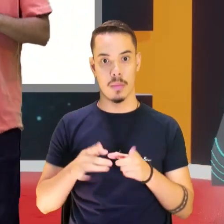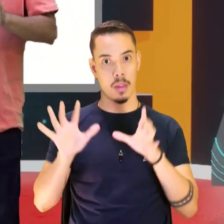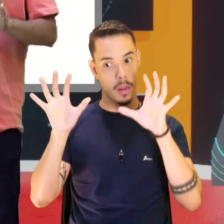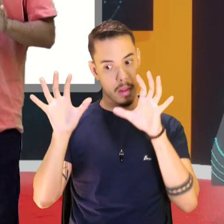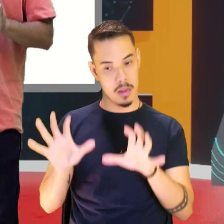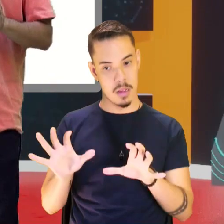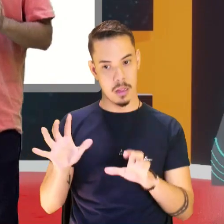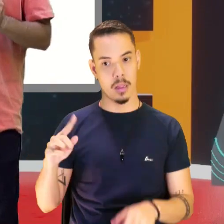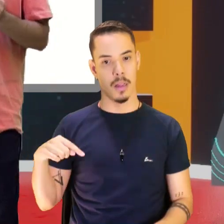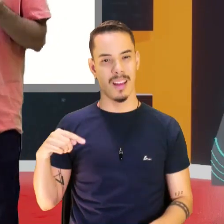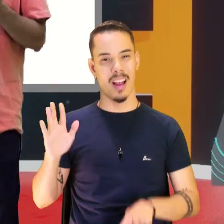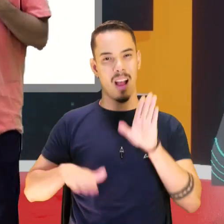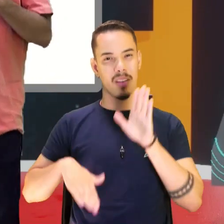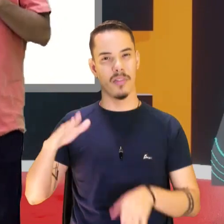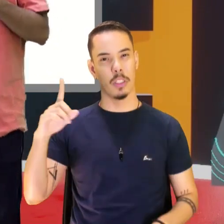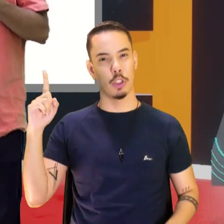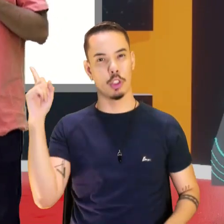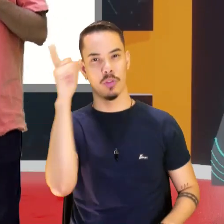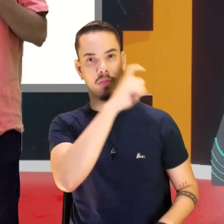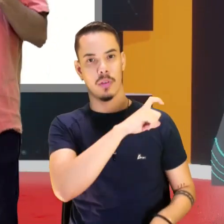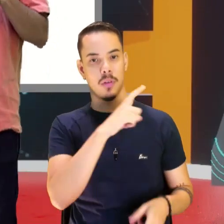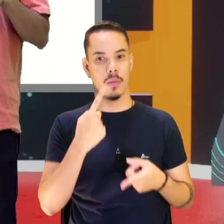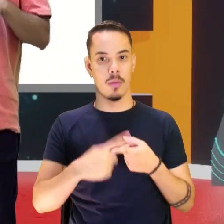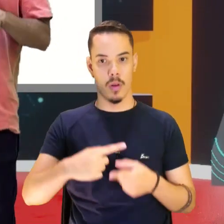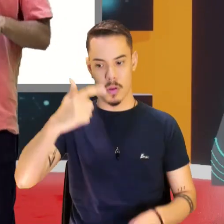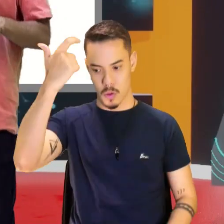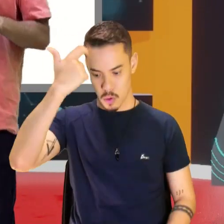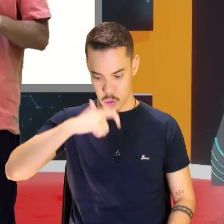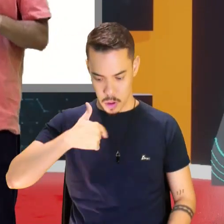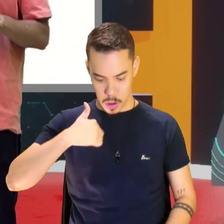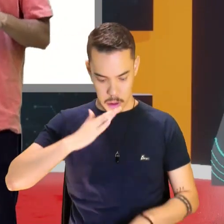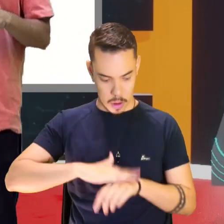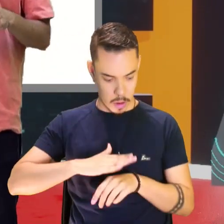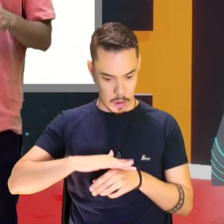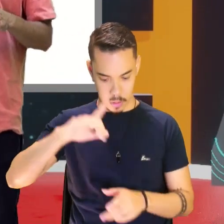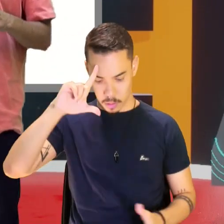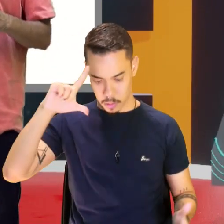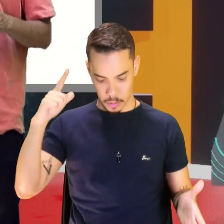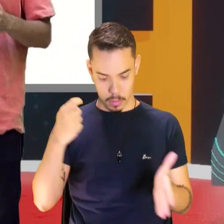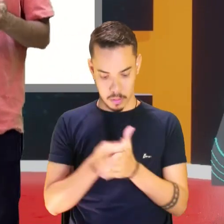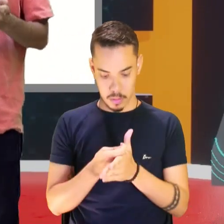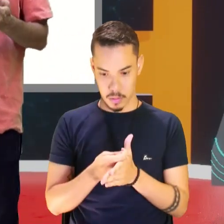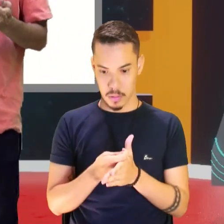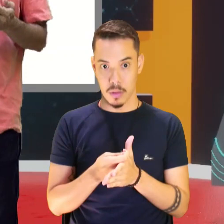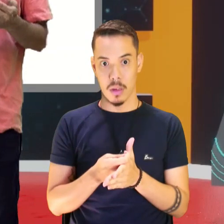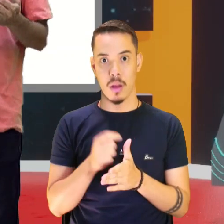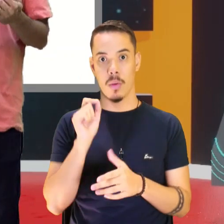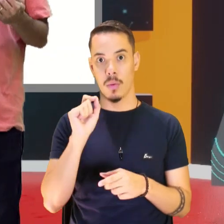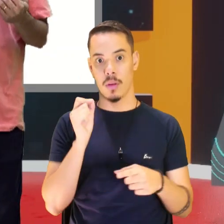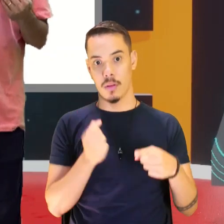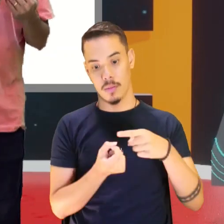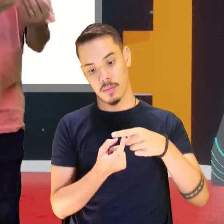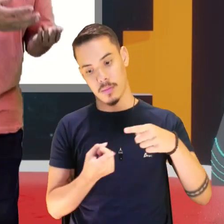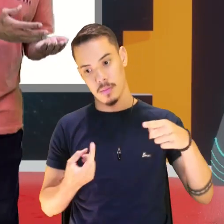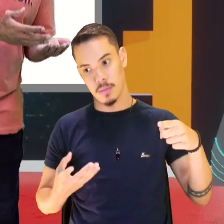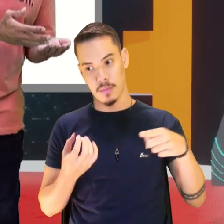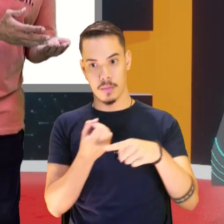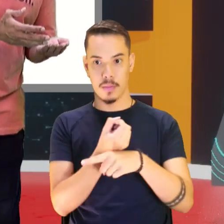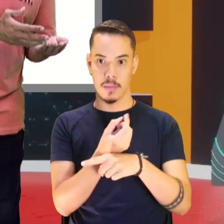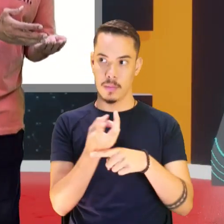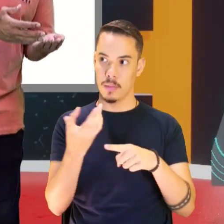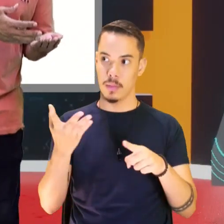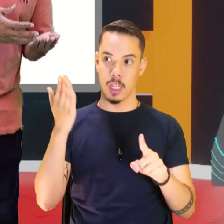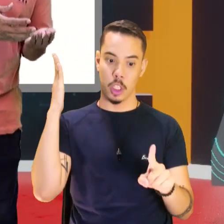que fica um pouco difícil, porque sou eu quem tenho que tomar a decisão. É grandeza